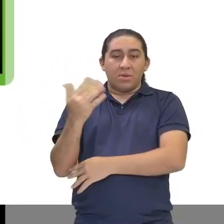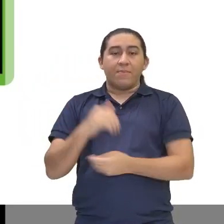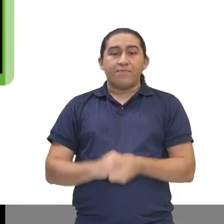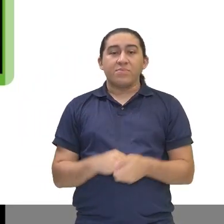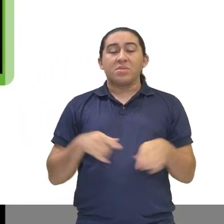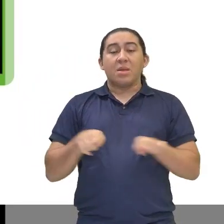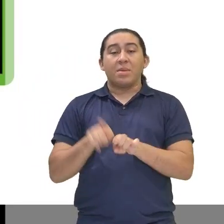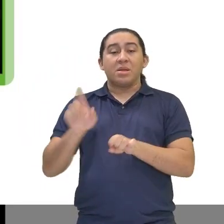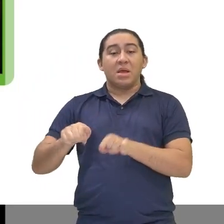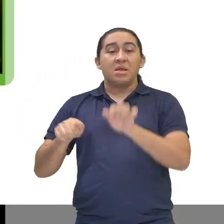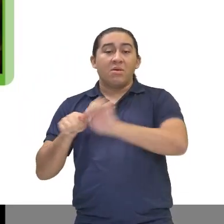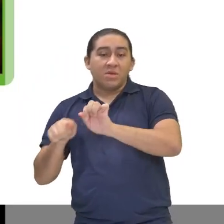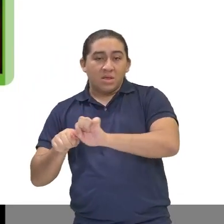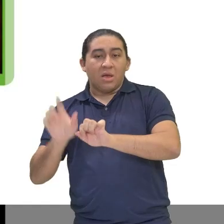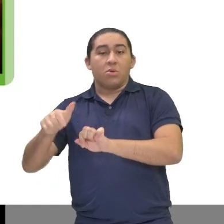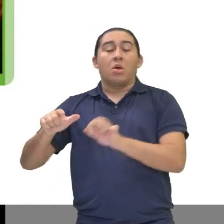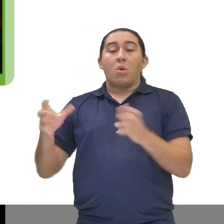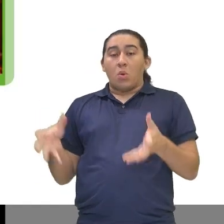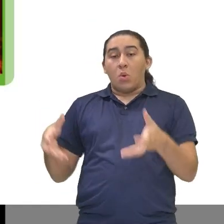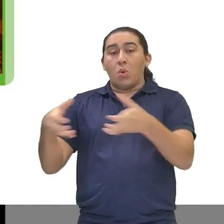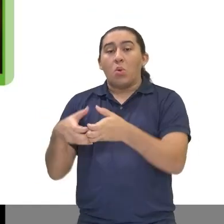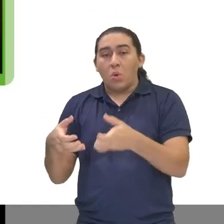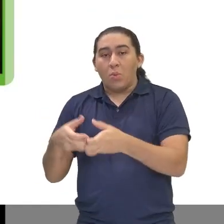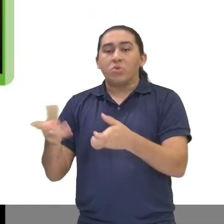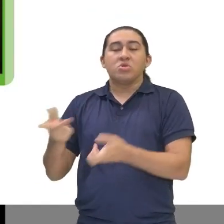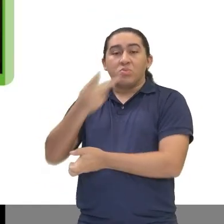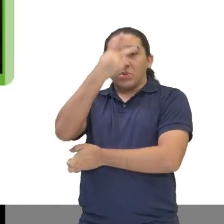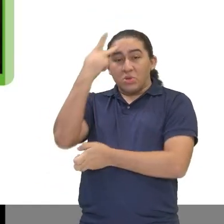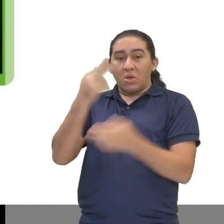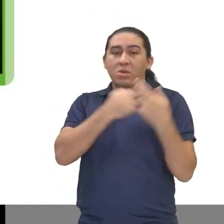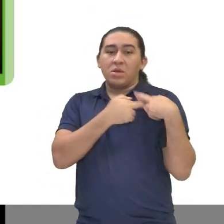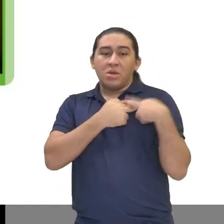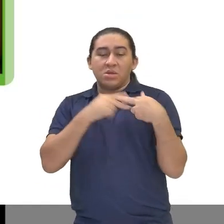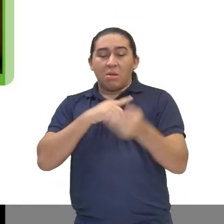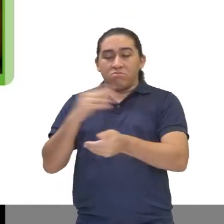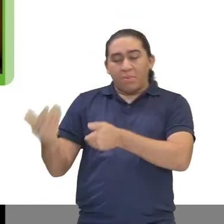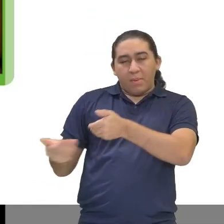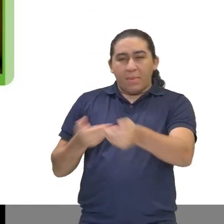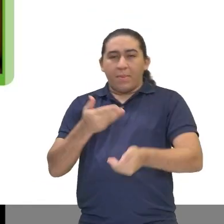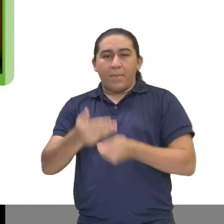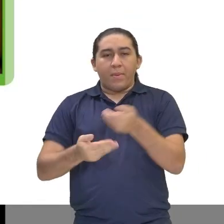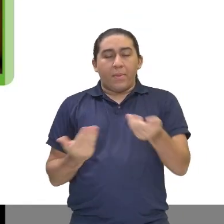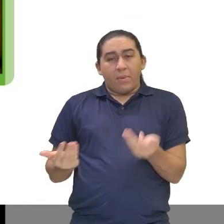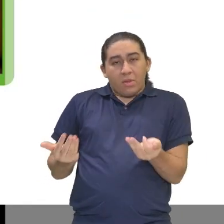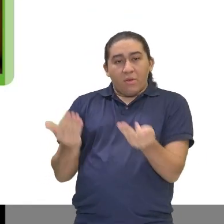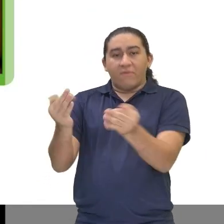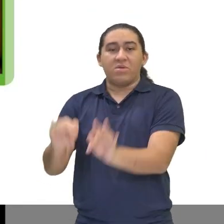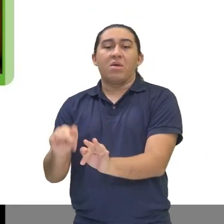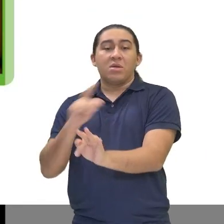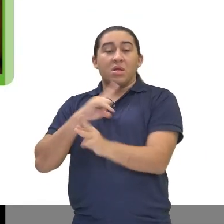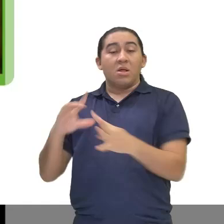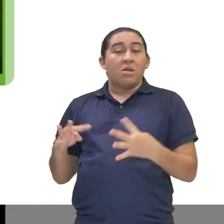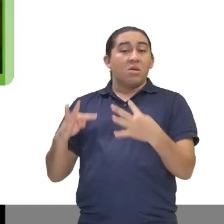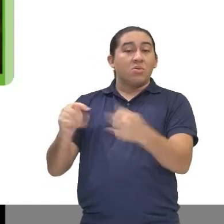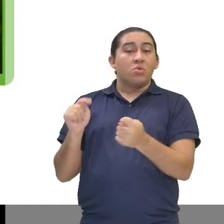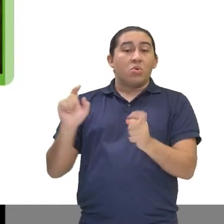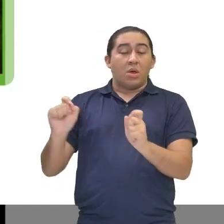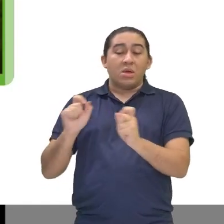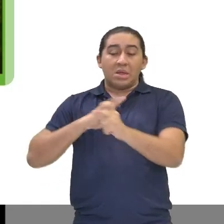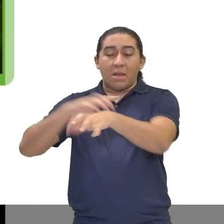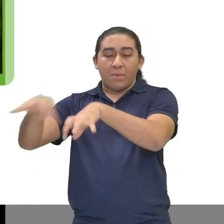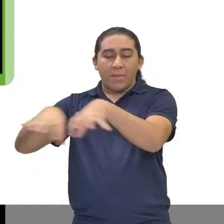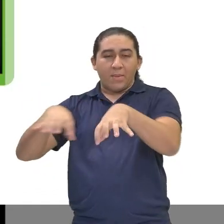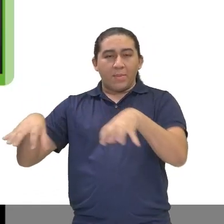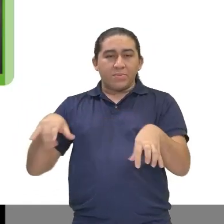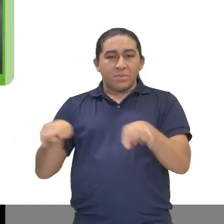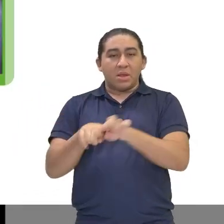complexo de Tapajós, as equipes de funcionários se revezarão em turnos. Quando as obras chegarem ao fim, o canteiro será totalmente desmontado e haverá